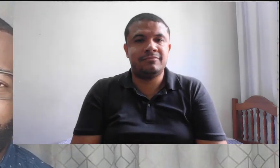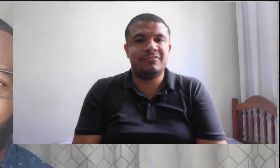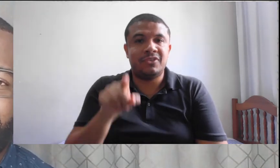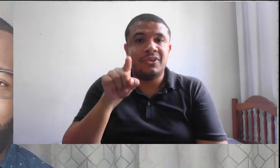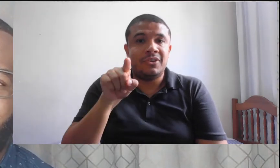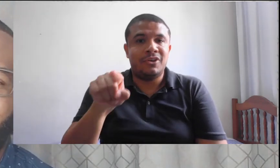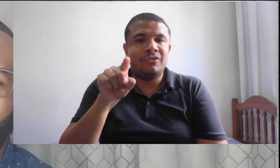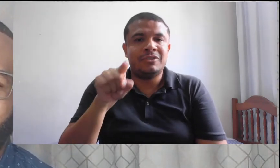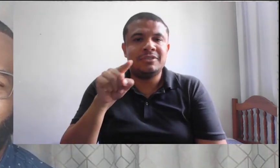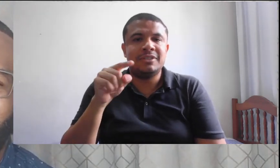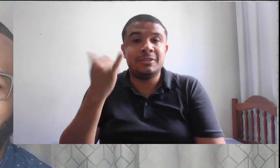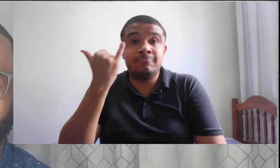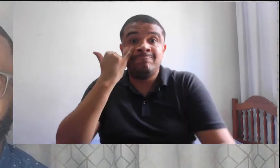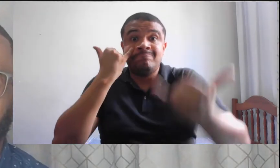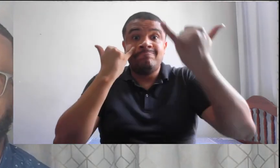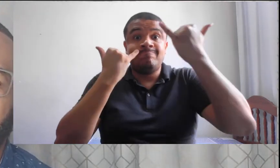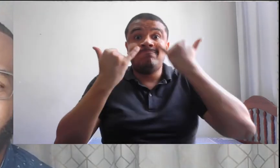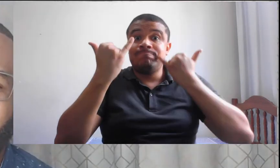Quando você ouvir a voz do Senhor,